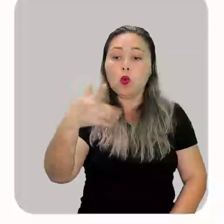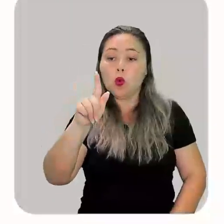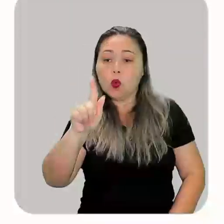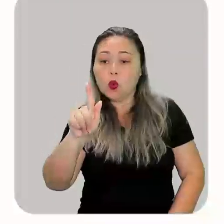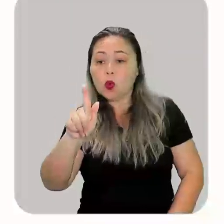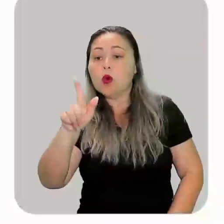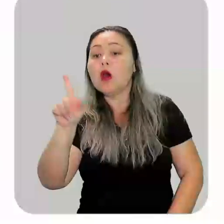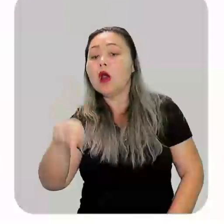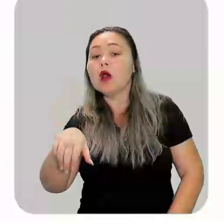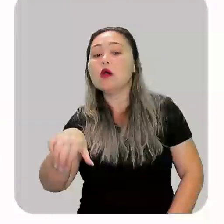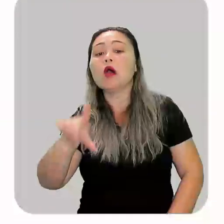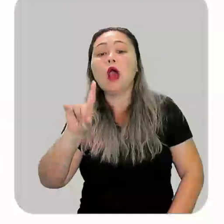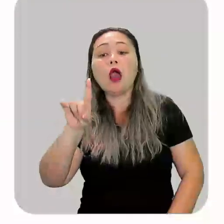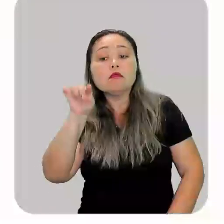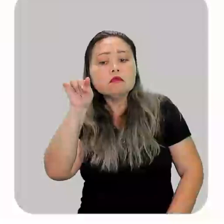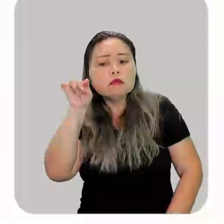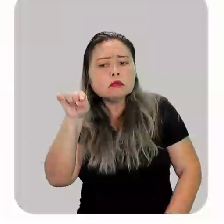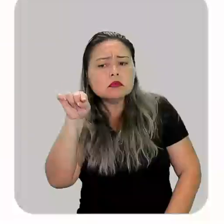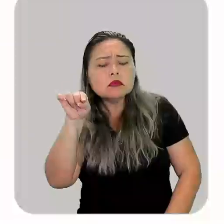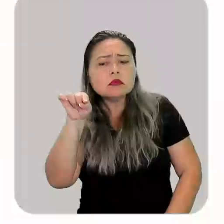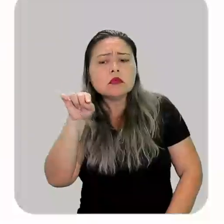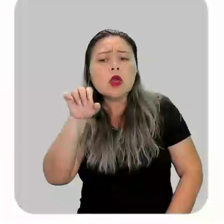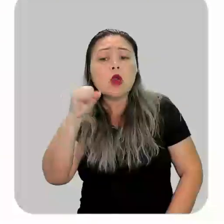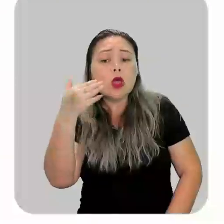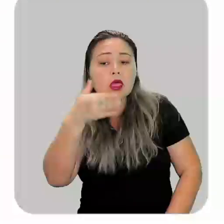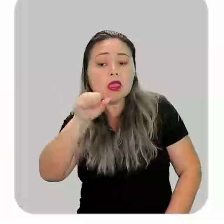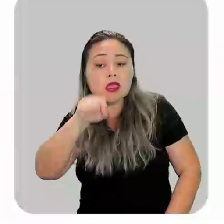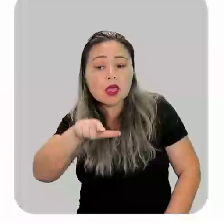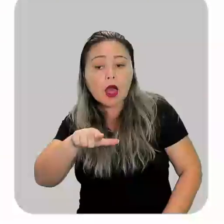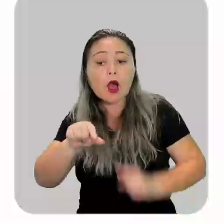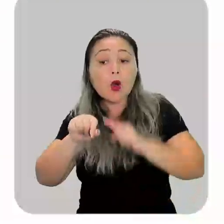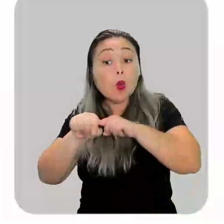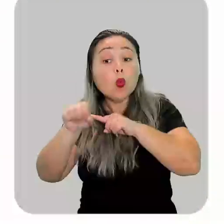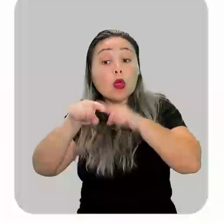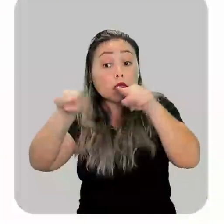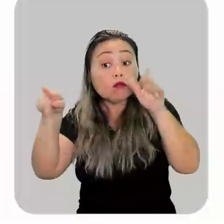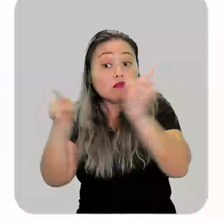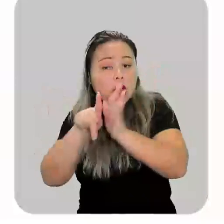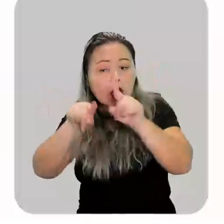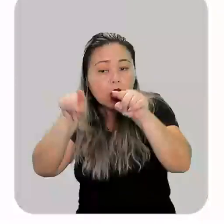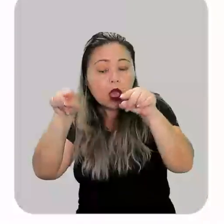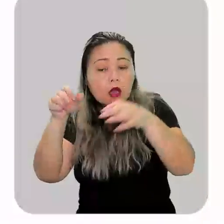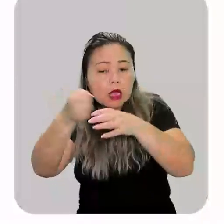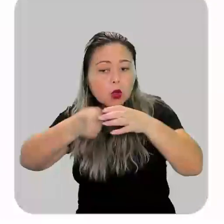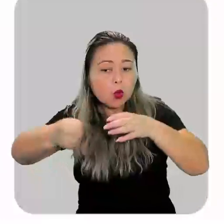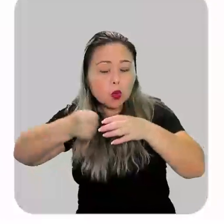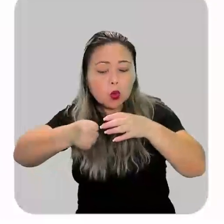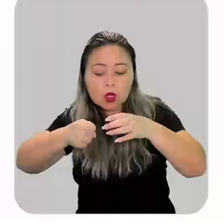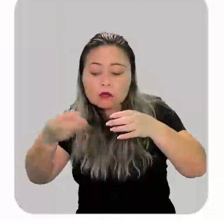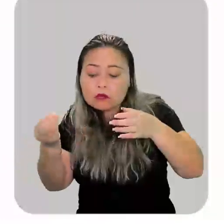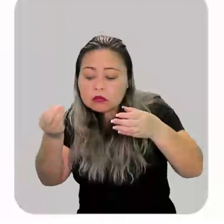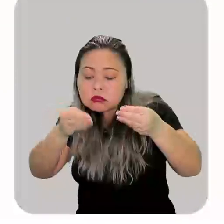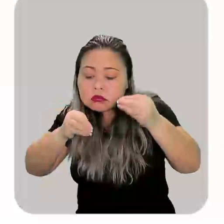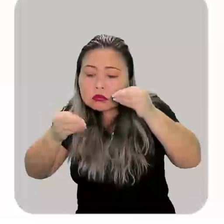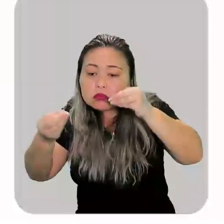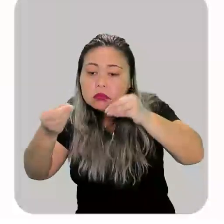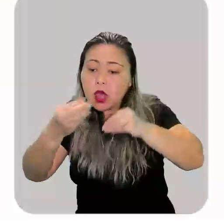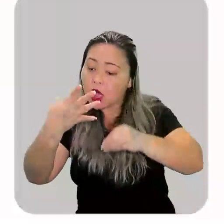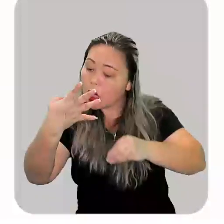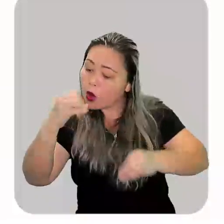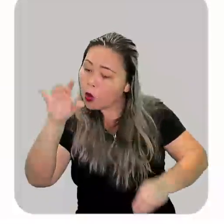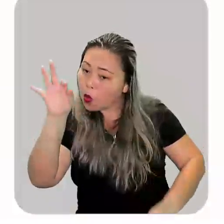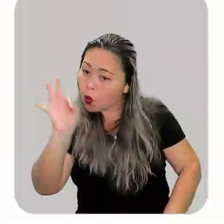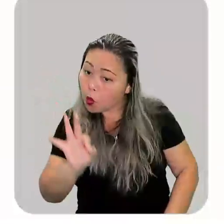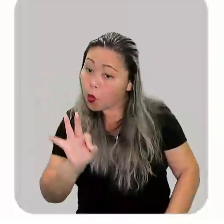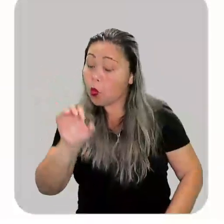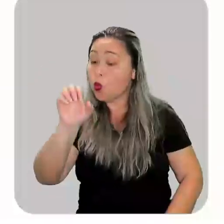de sódio, considerando que o sal de cozinha é composto por